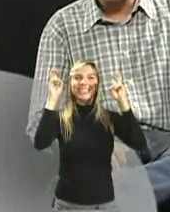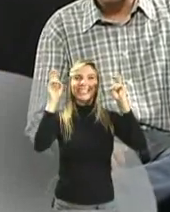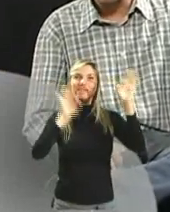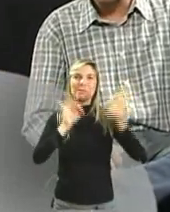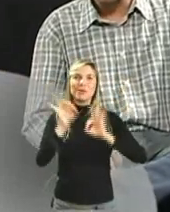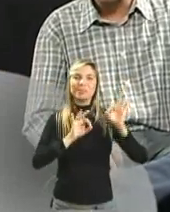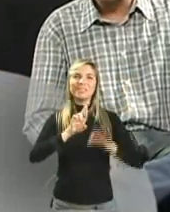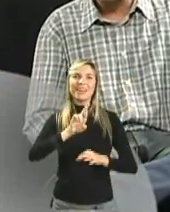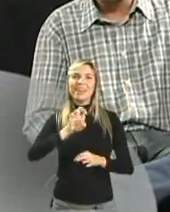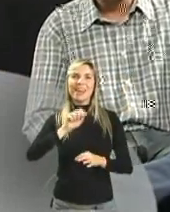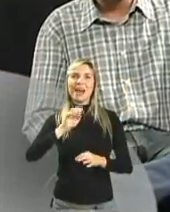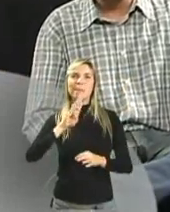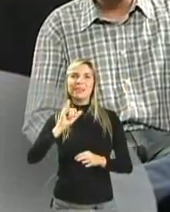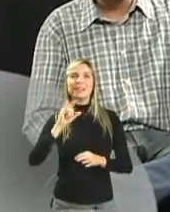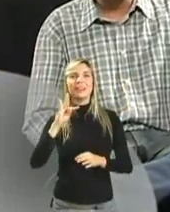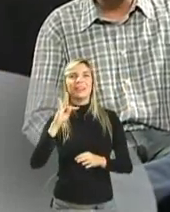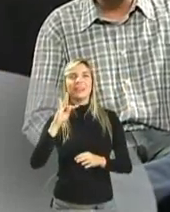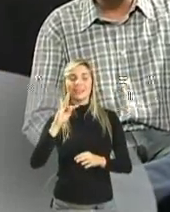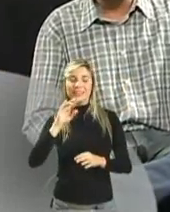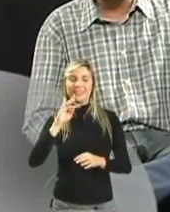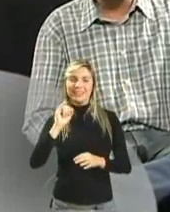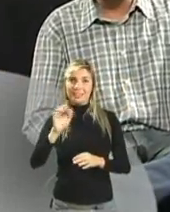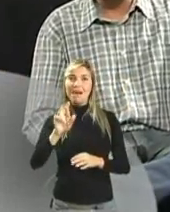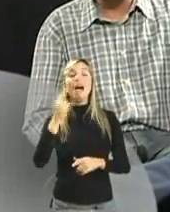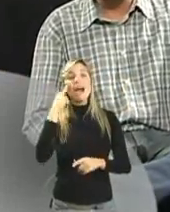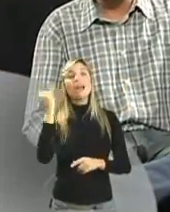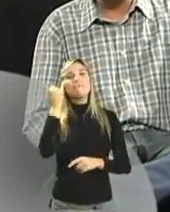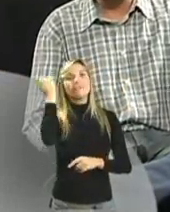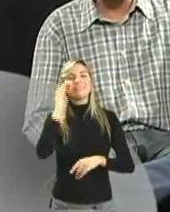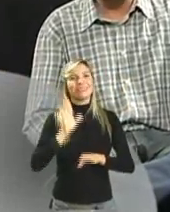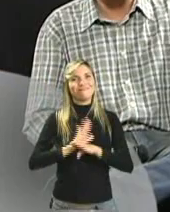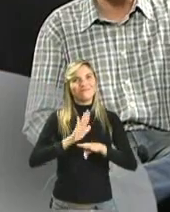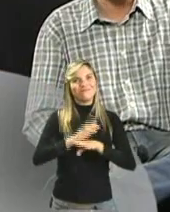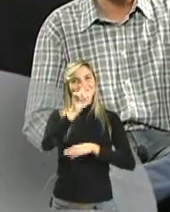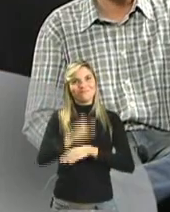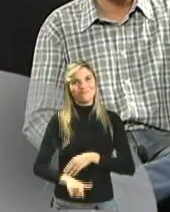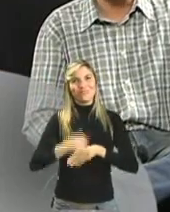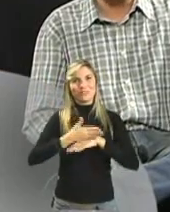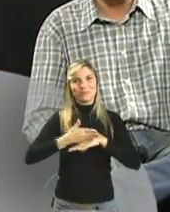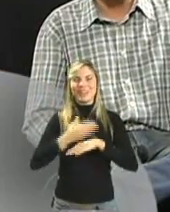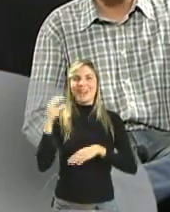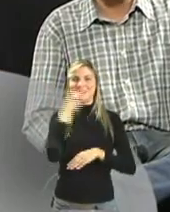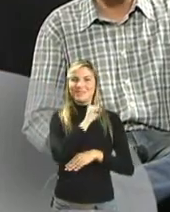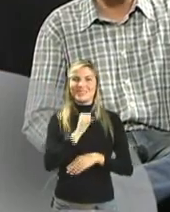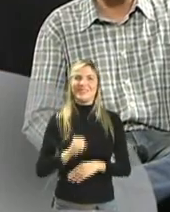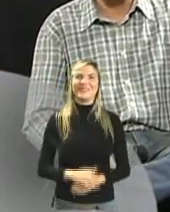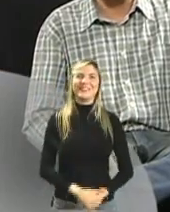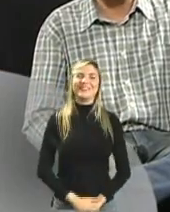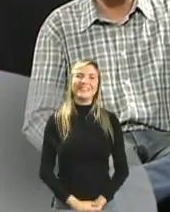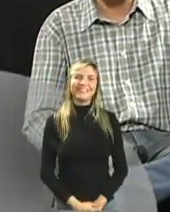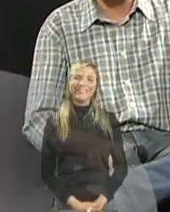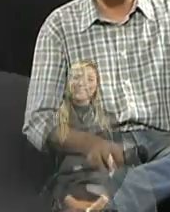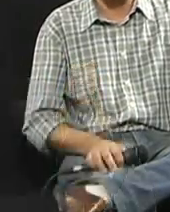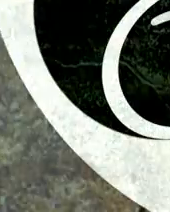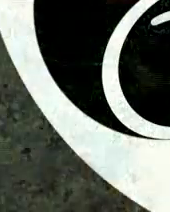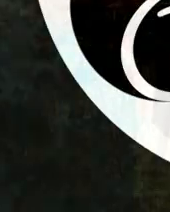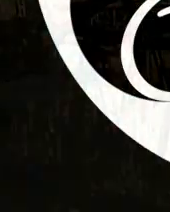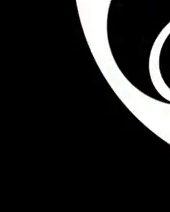conhecendo o projeto Reabilitar que propõe interferir nessa situação. É rapidinho, até